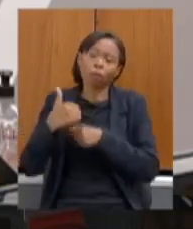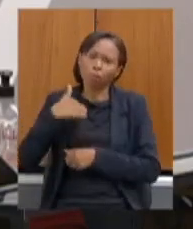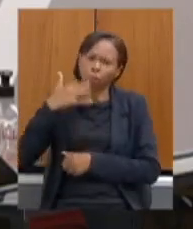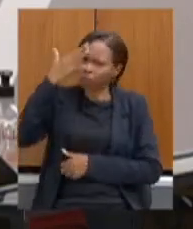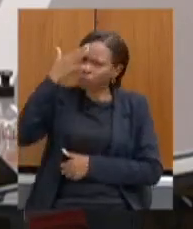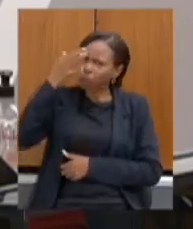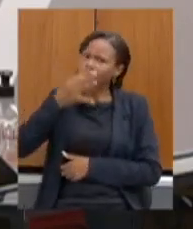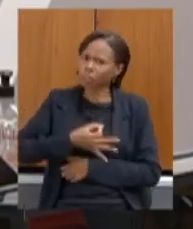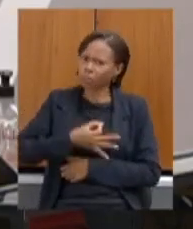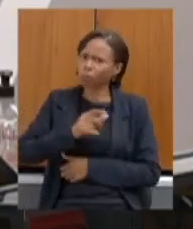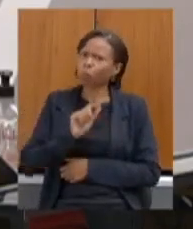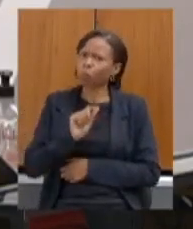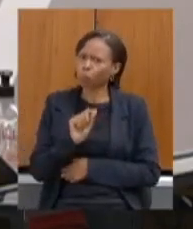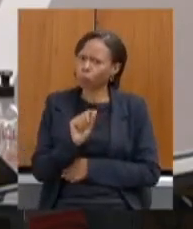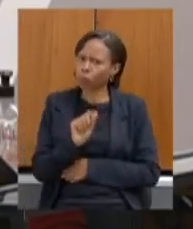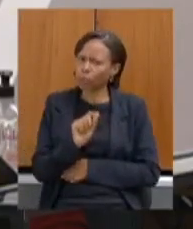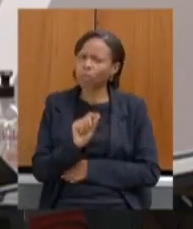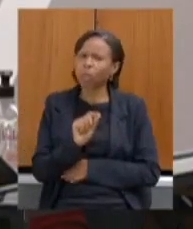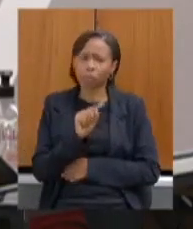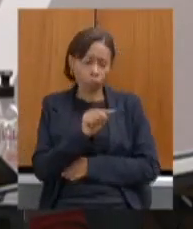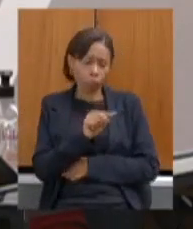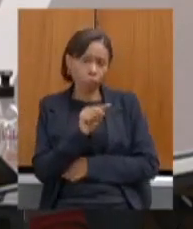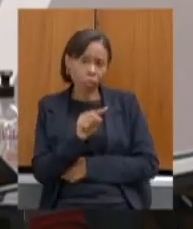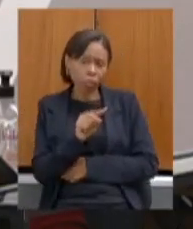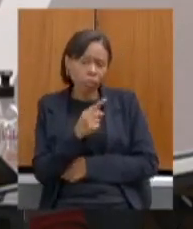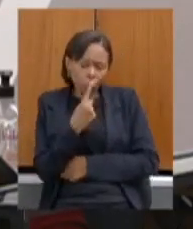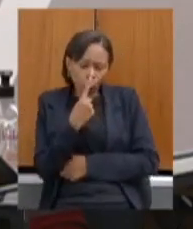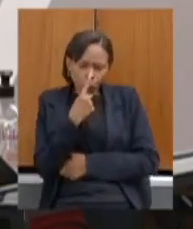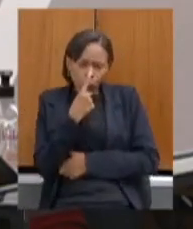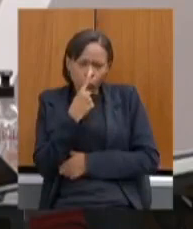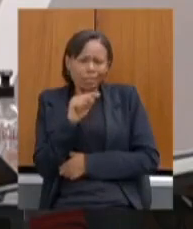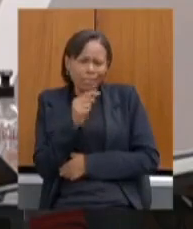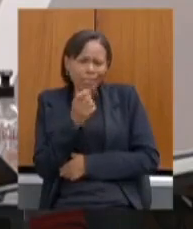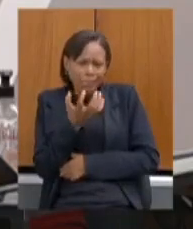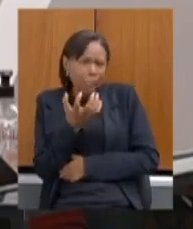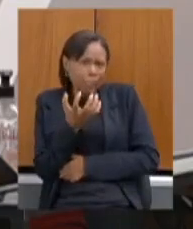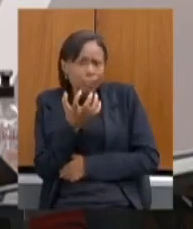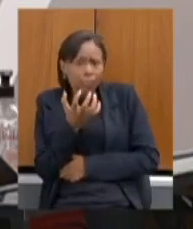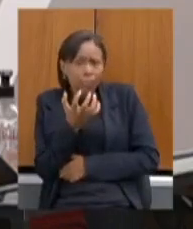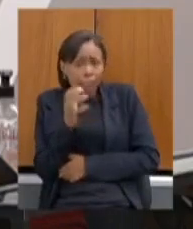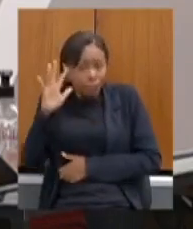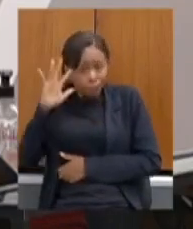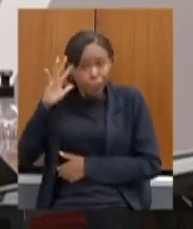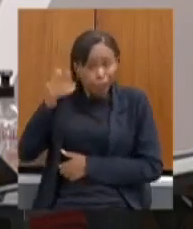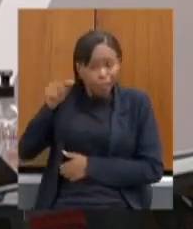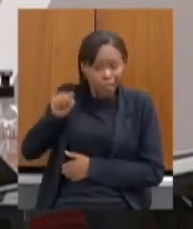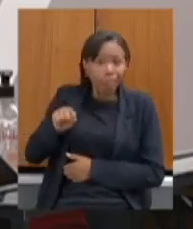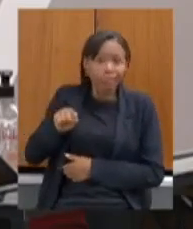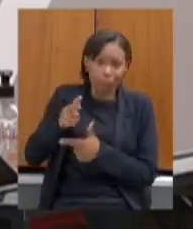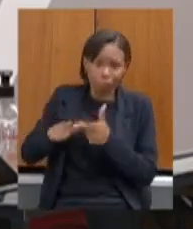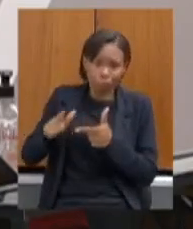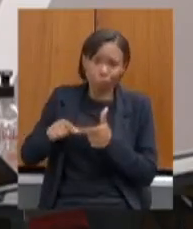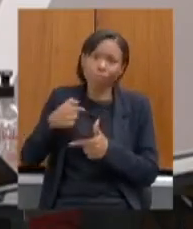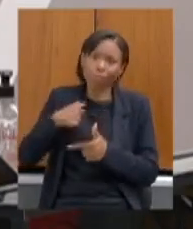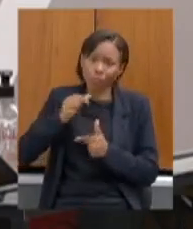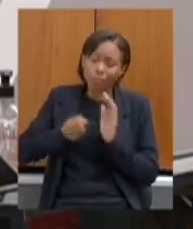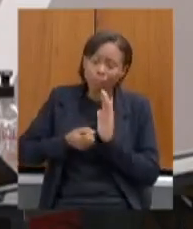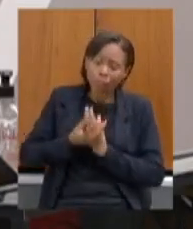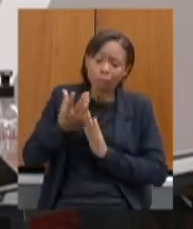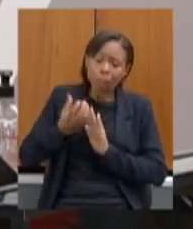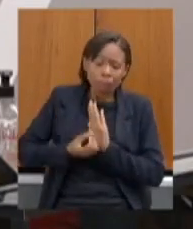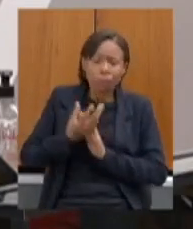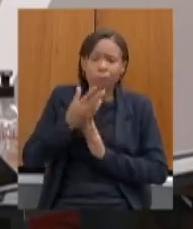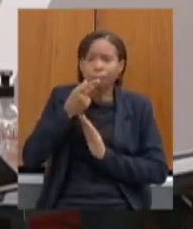que na sua intimidade você quer resolver esse problema, porque nós já falamos várias e várias vezes, mas